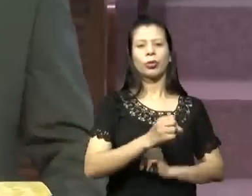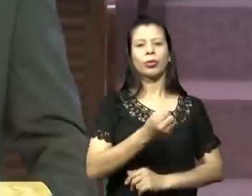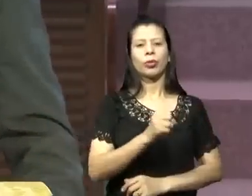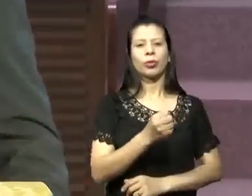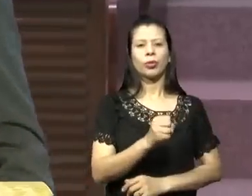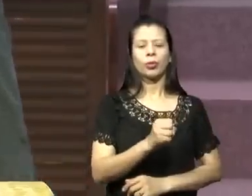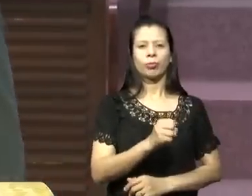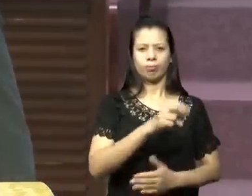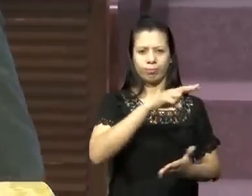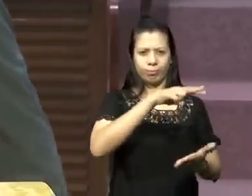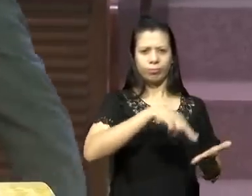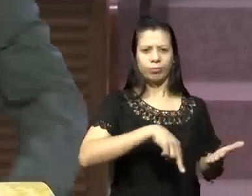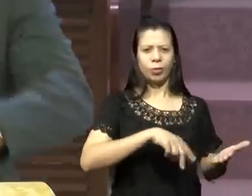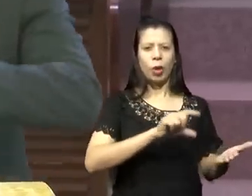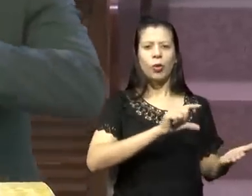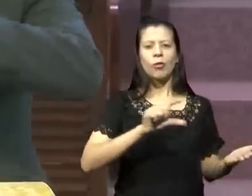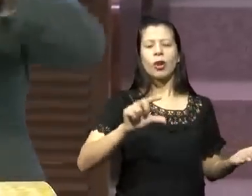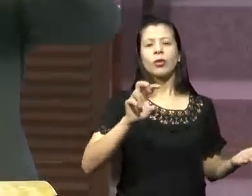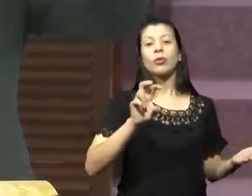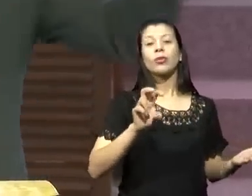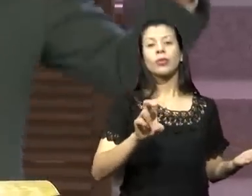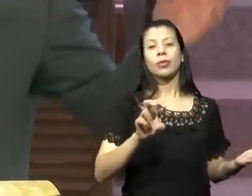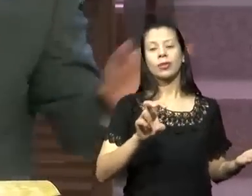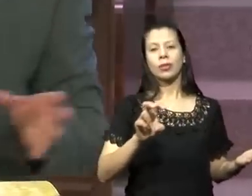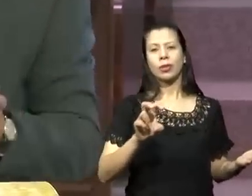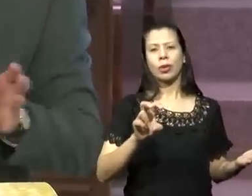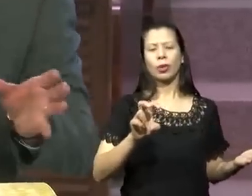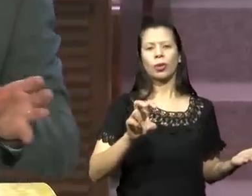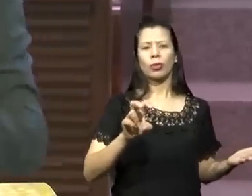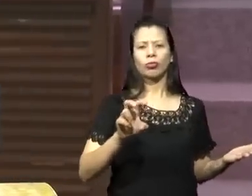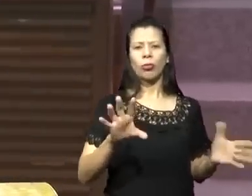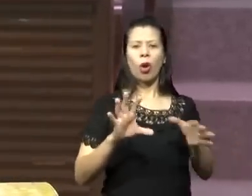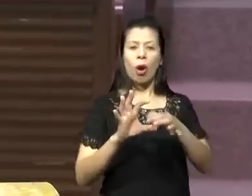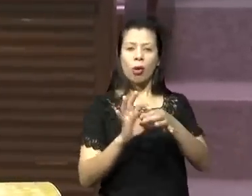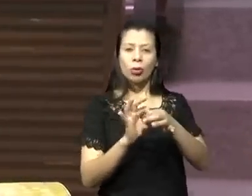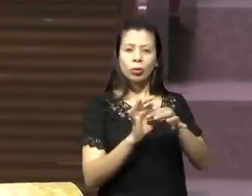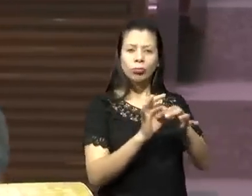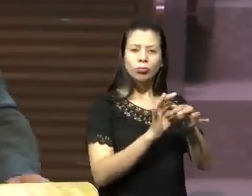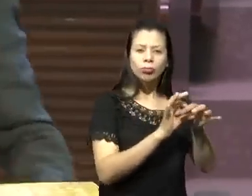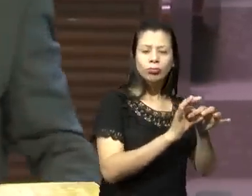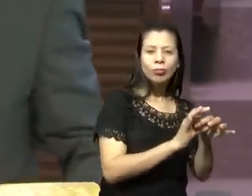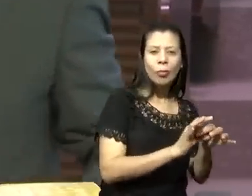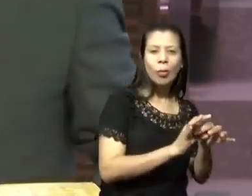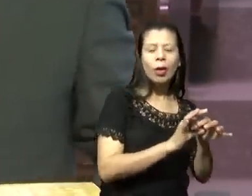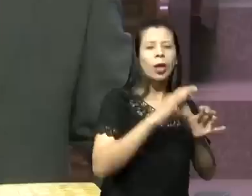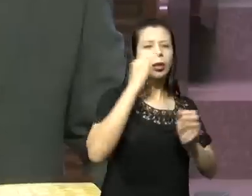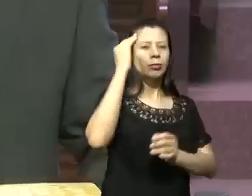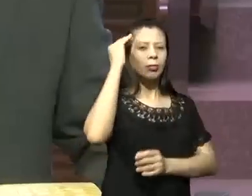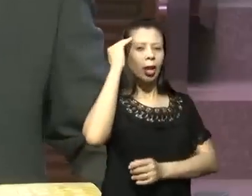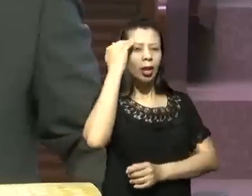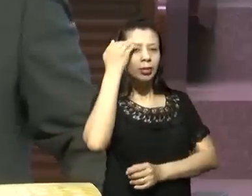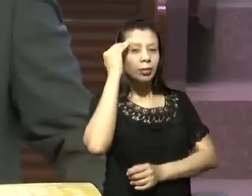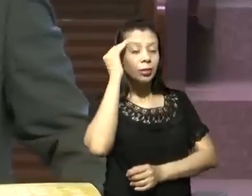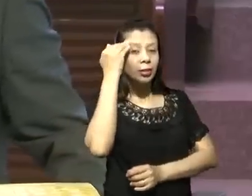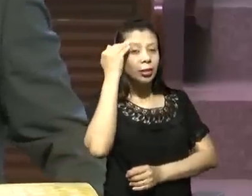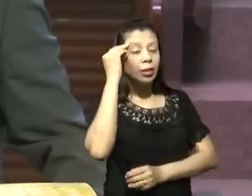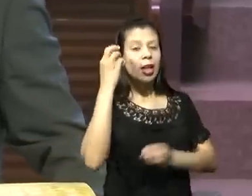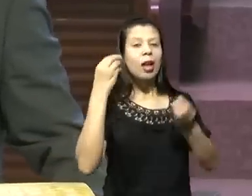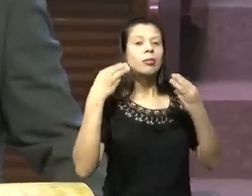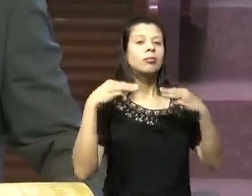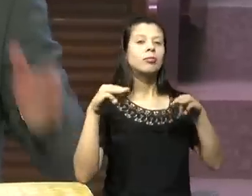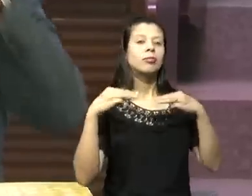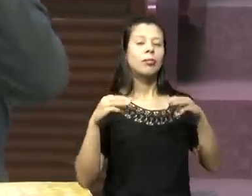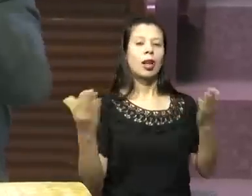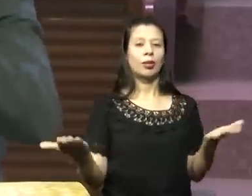Leia comigo verso 5 nós vamos ter todo um contexto aqui para finalmente você entender o motivo dessa mensagem